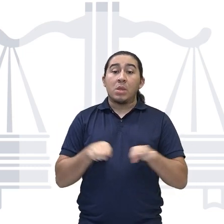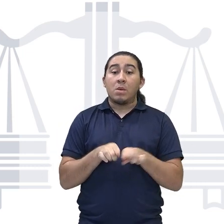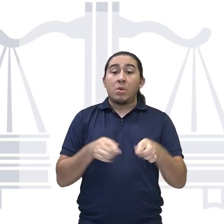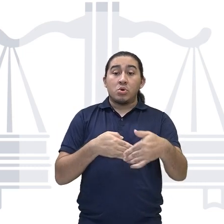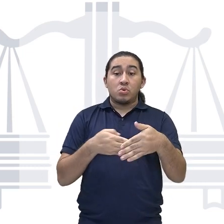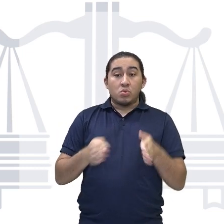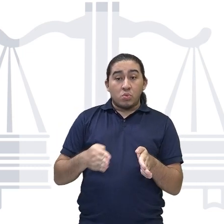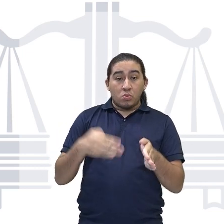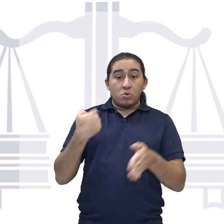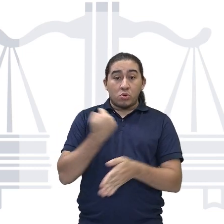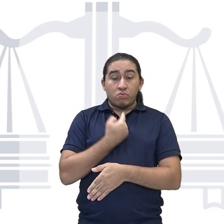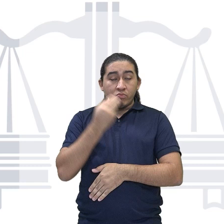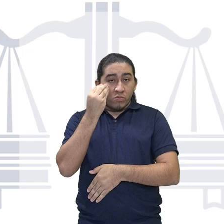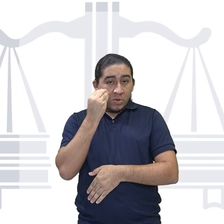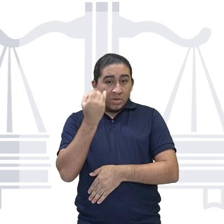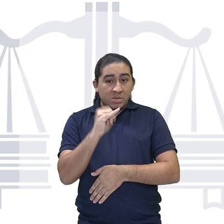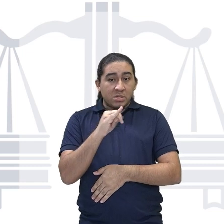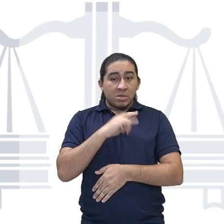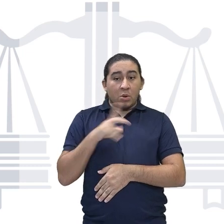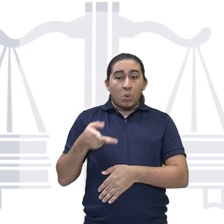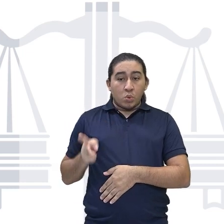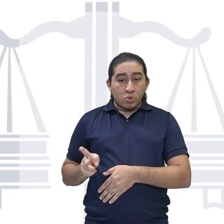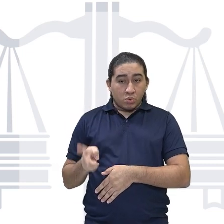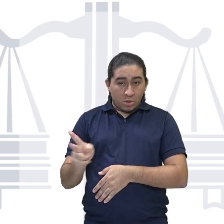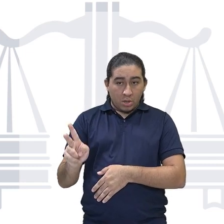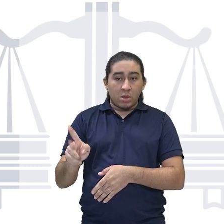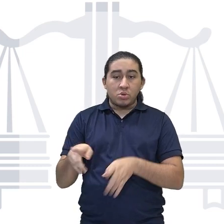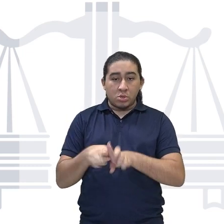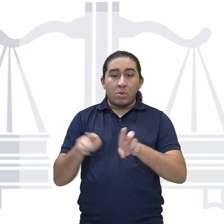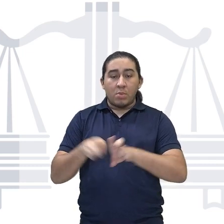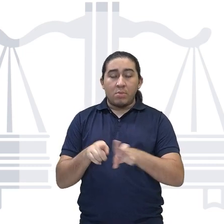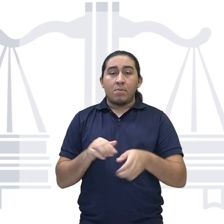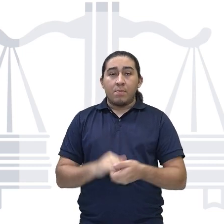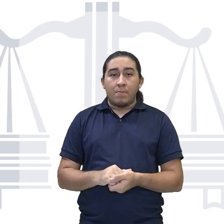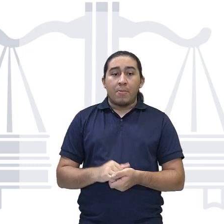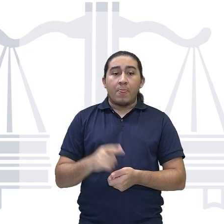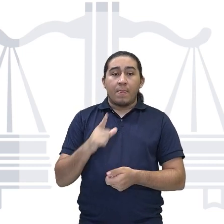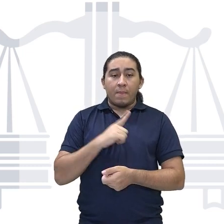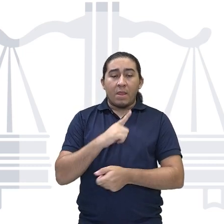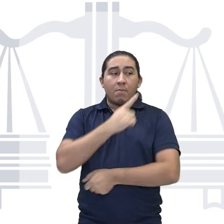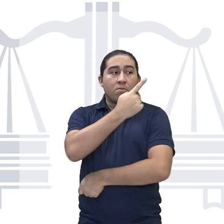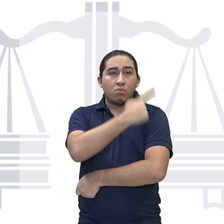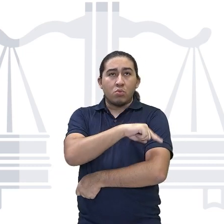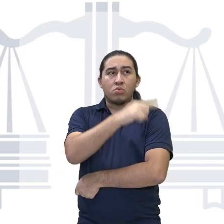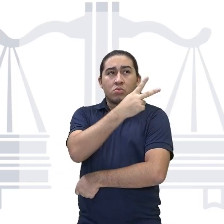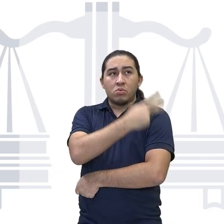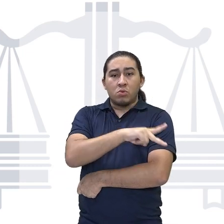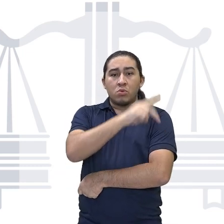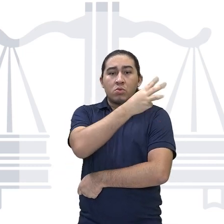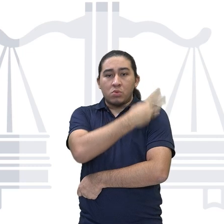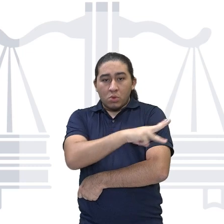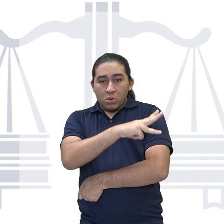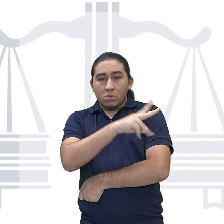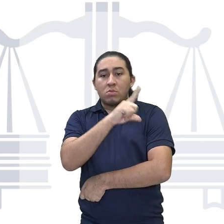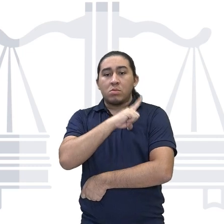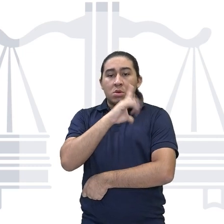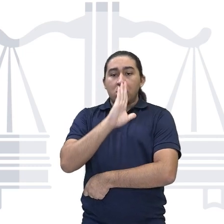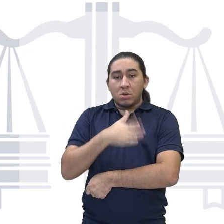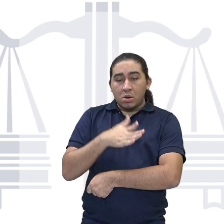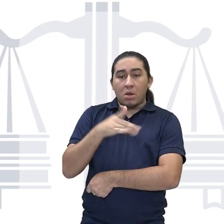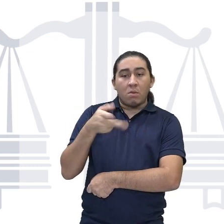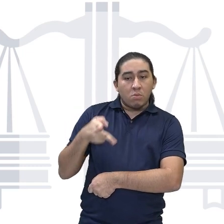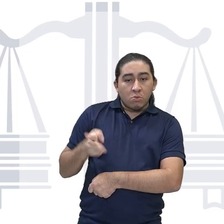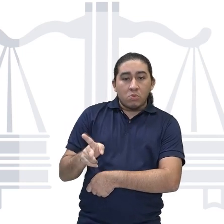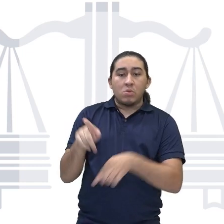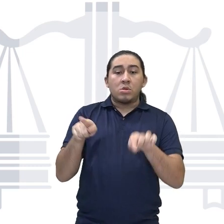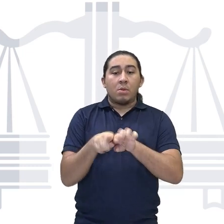gente classifica elas em continuidade, que são as séries que já vêm de anos anteriores, e as turmas novas, né? Que são